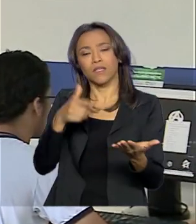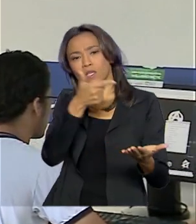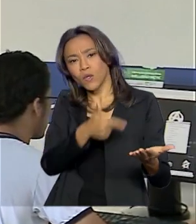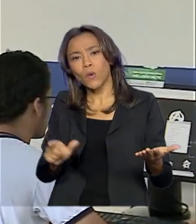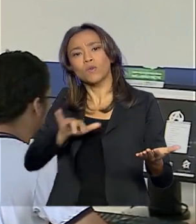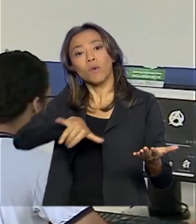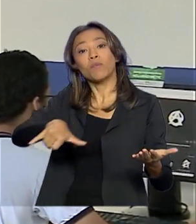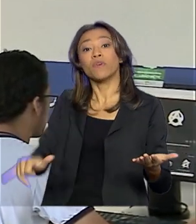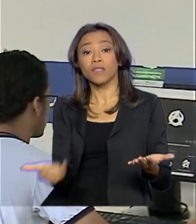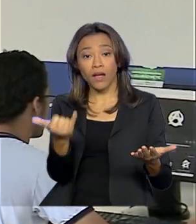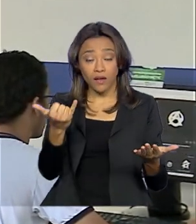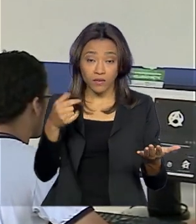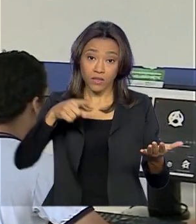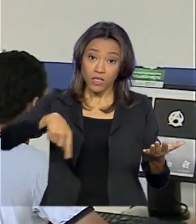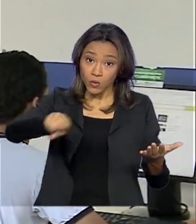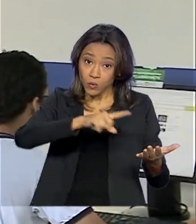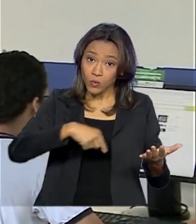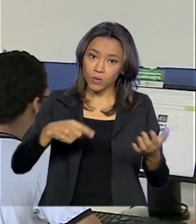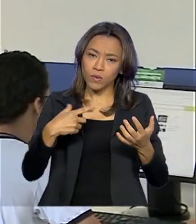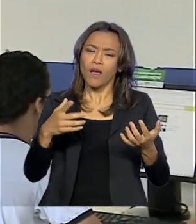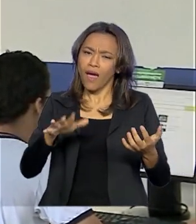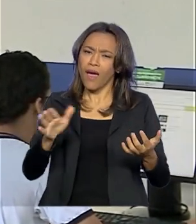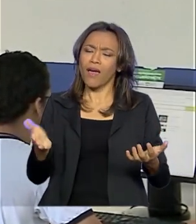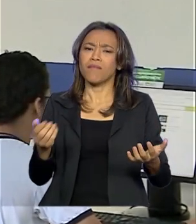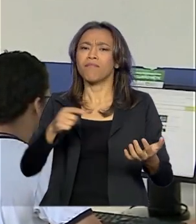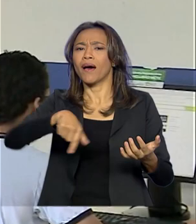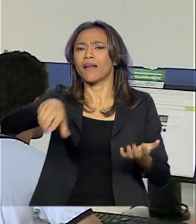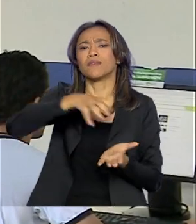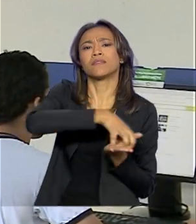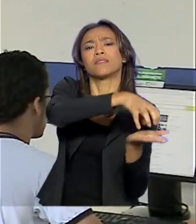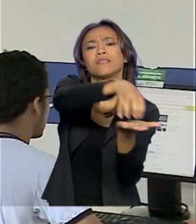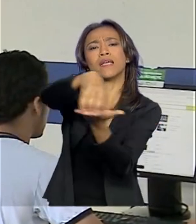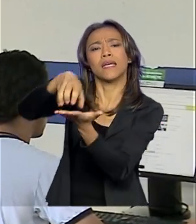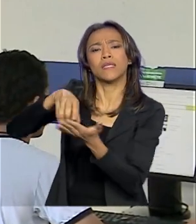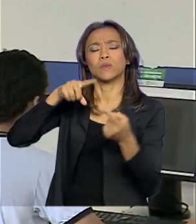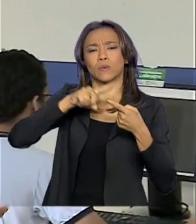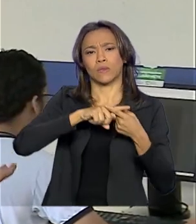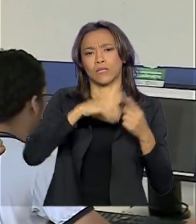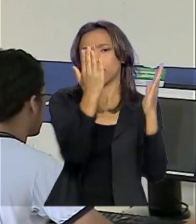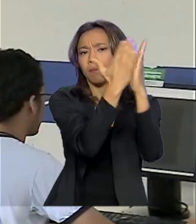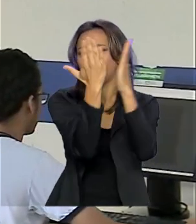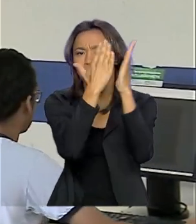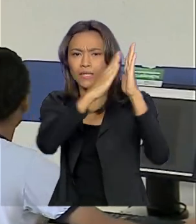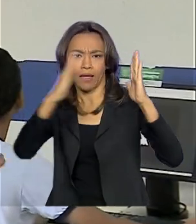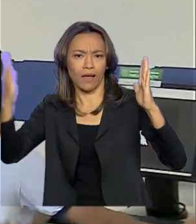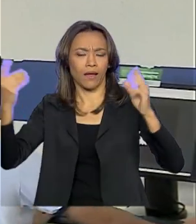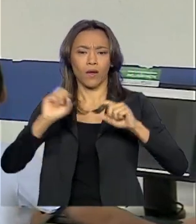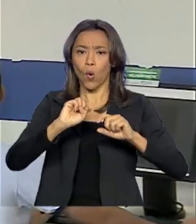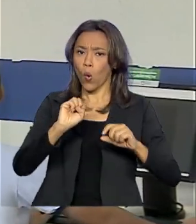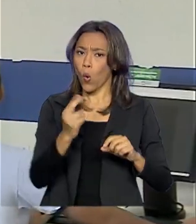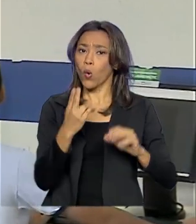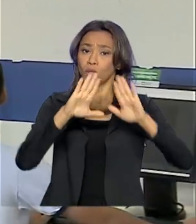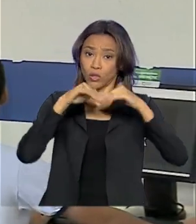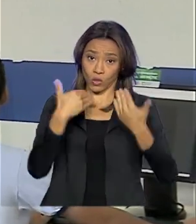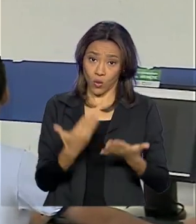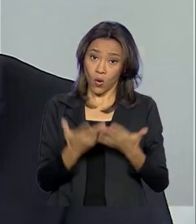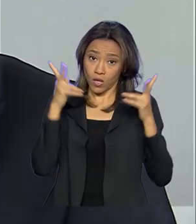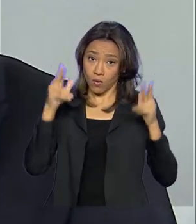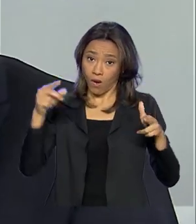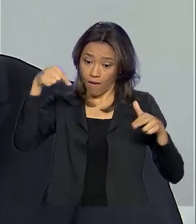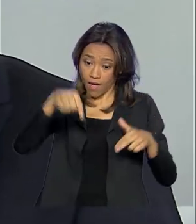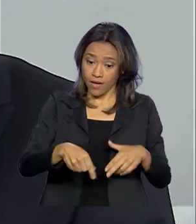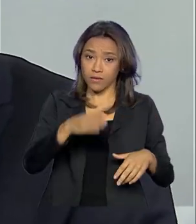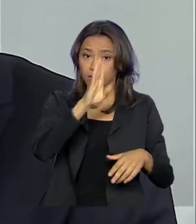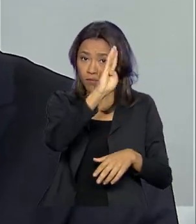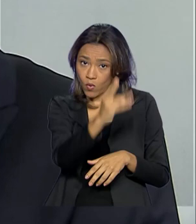aproveitadas. Os eletrônicos recuperados são doados para telecentros, bibliotecas ou escolas como esta em Boa Vista.